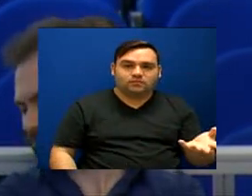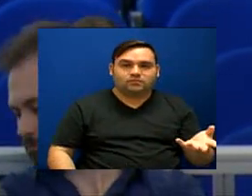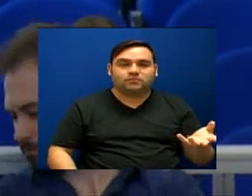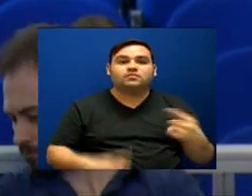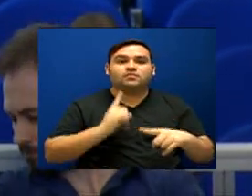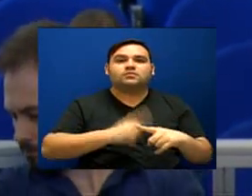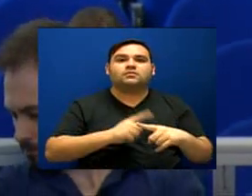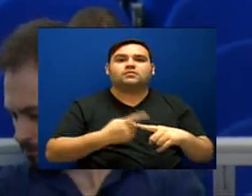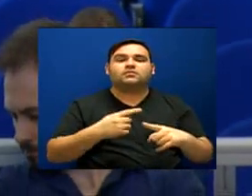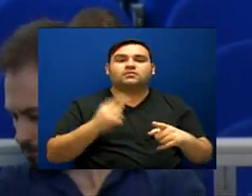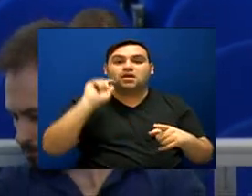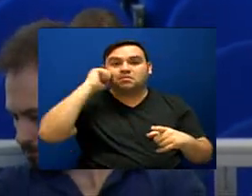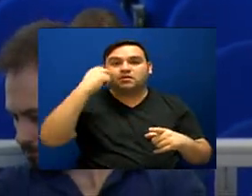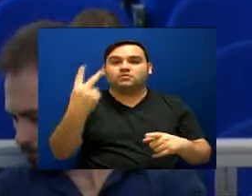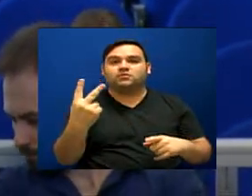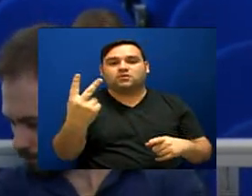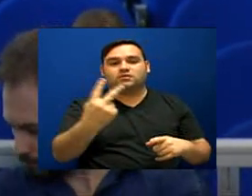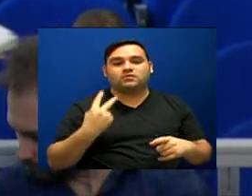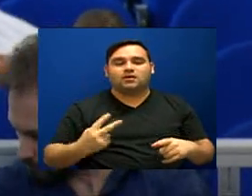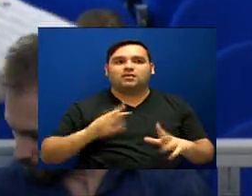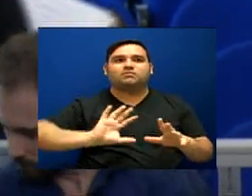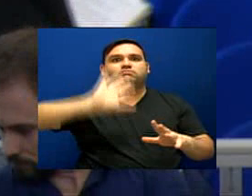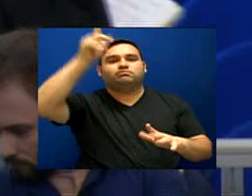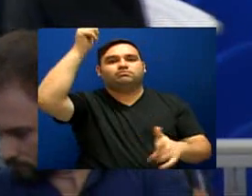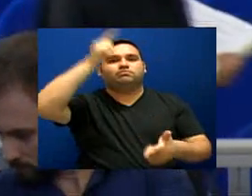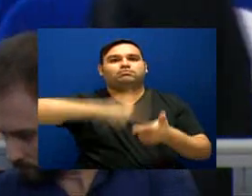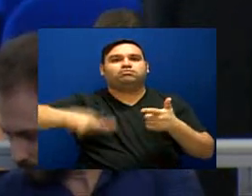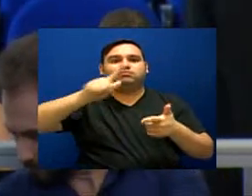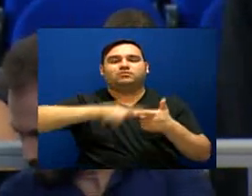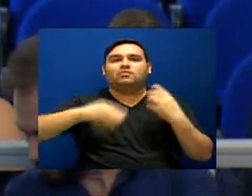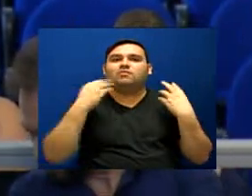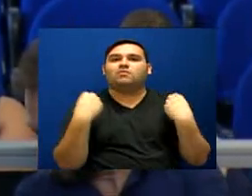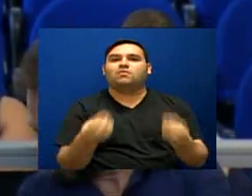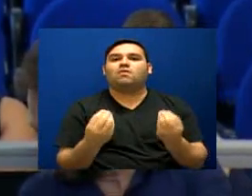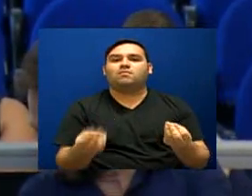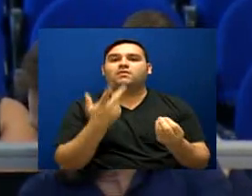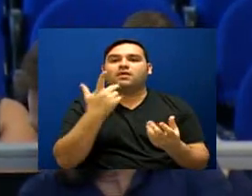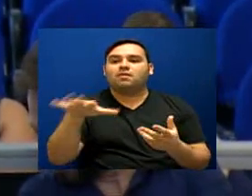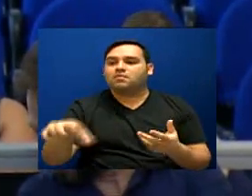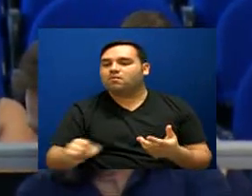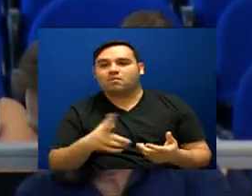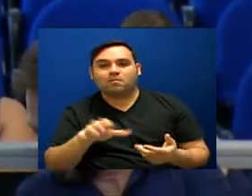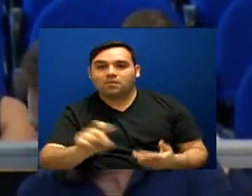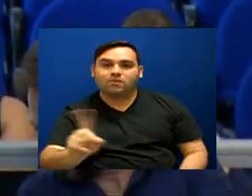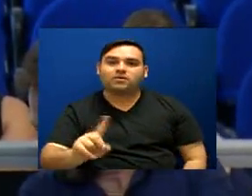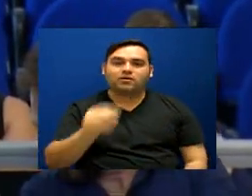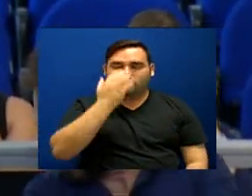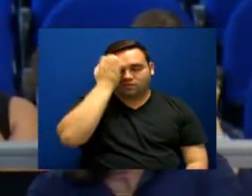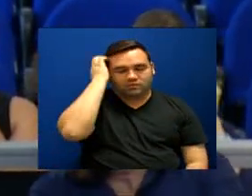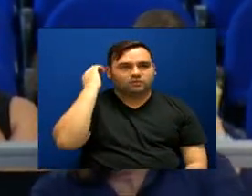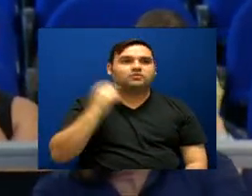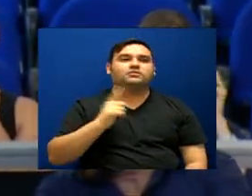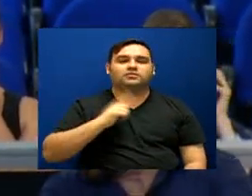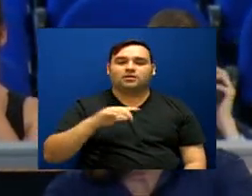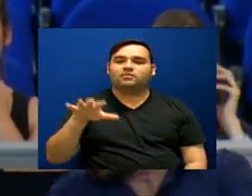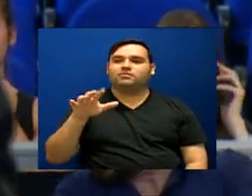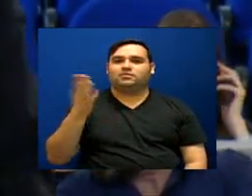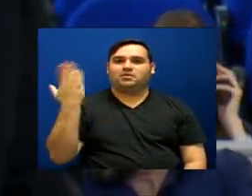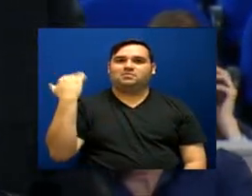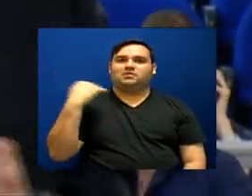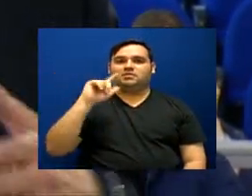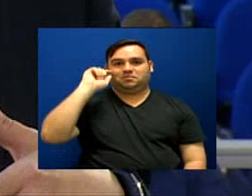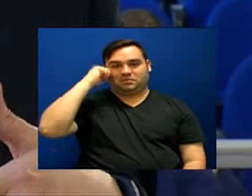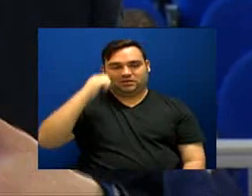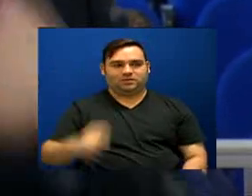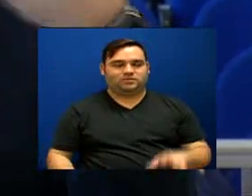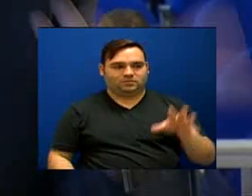em troca de 2 pretos. E daí é que veio toda aquela confusão. Como que diz que pegou e não pegou? Então, o que aconteceu foi o seguinte, pegou-se o